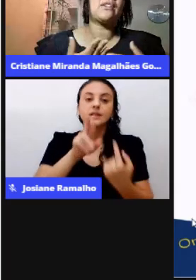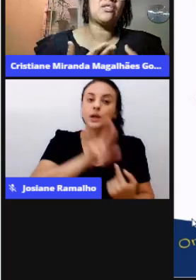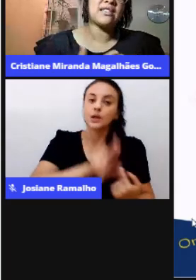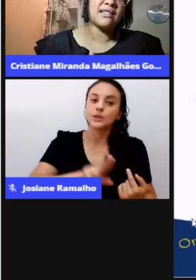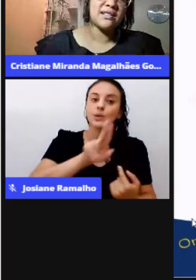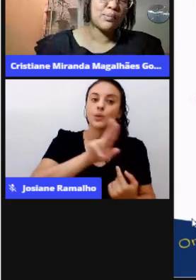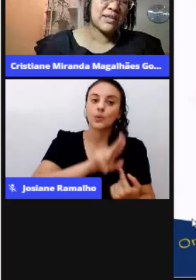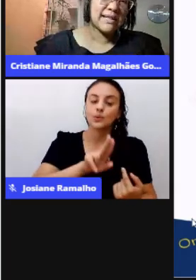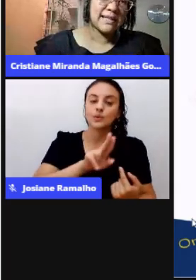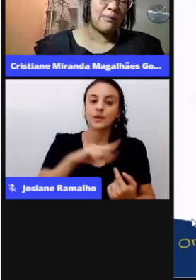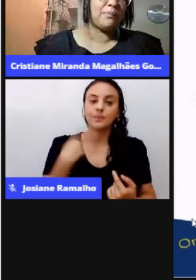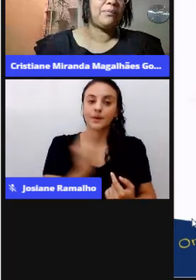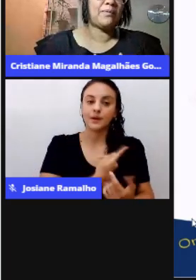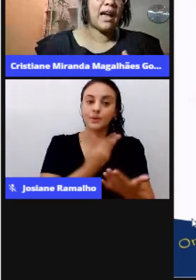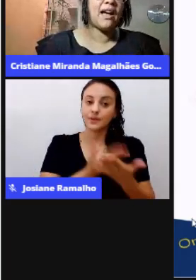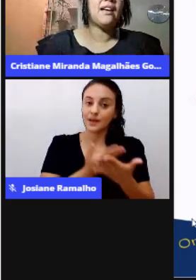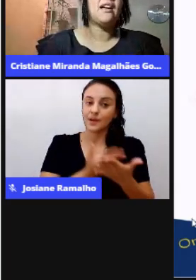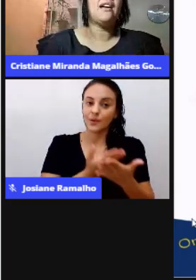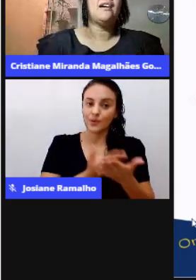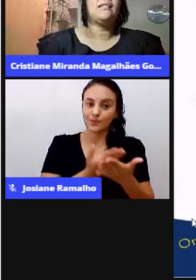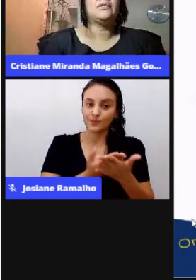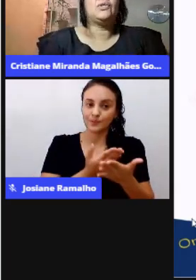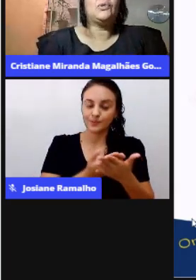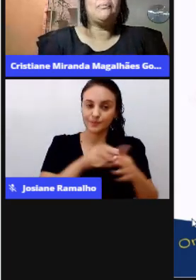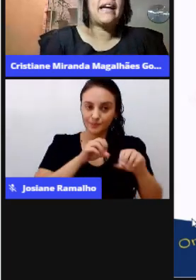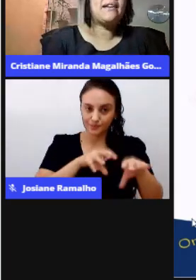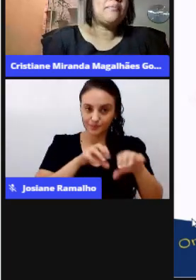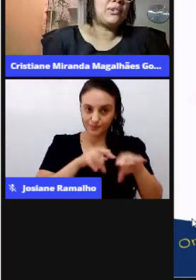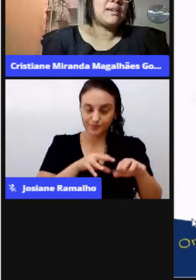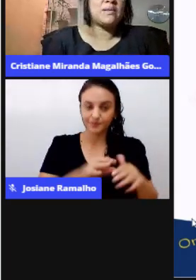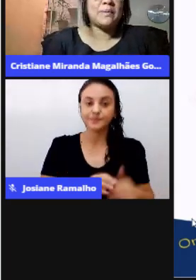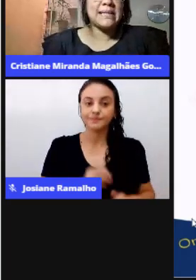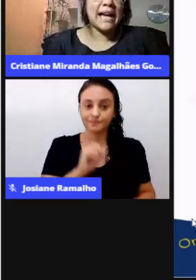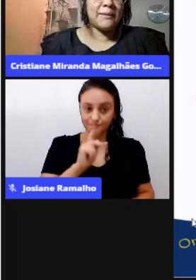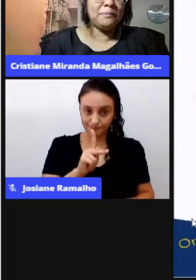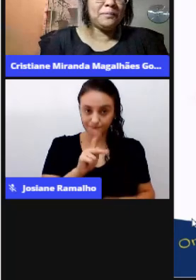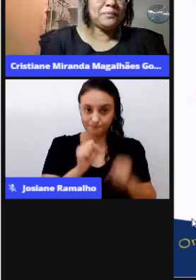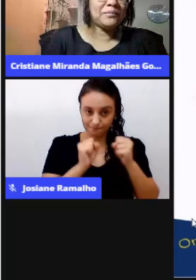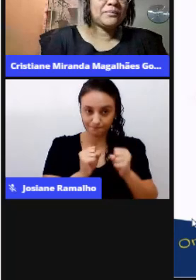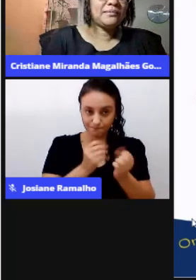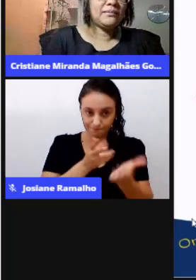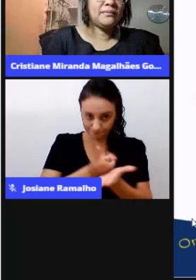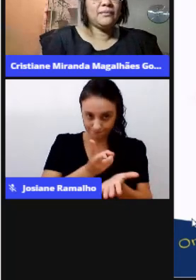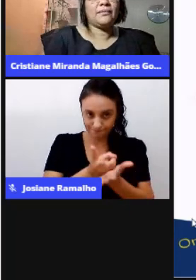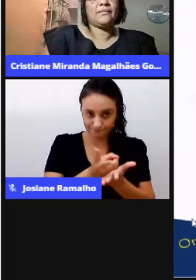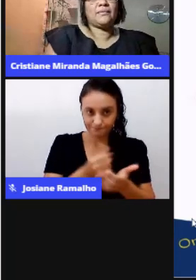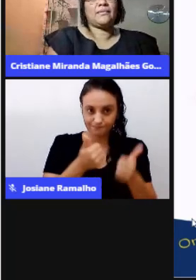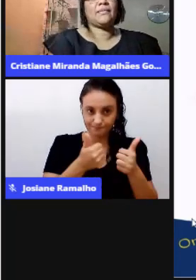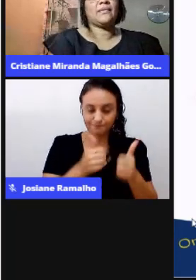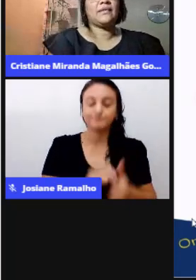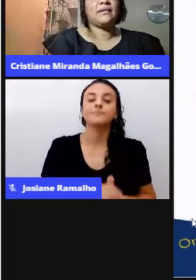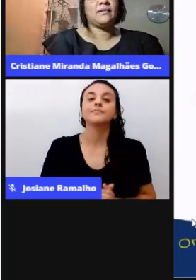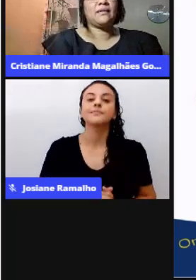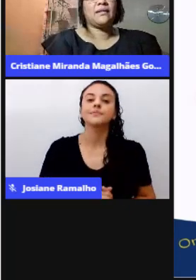aula, para a nossa transposição, tá? Tudo bem? Podemos passar?